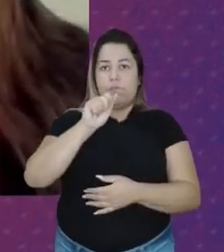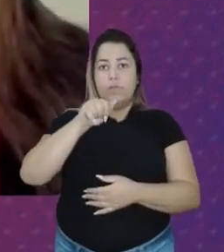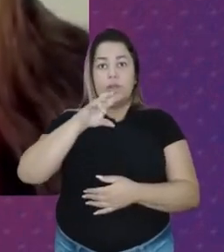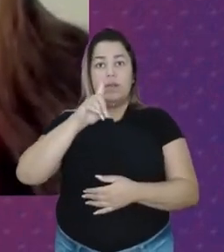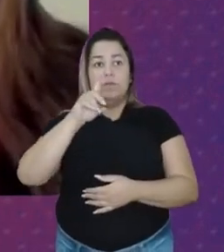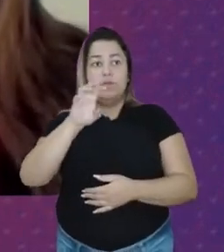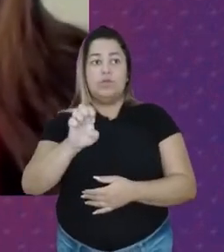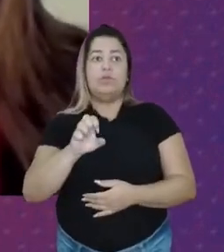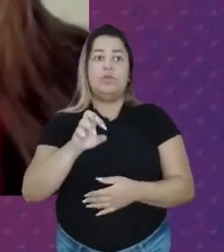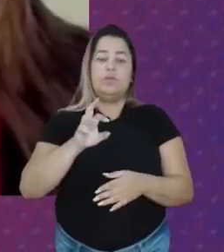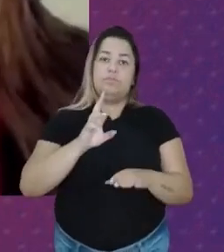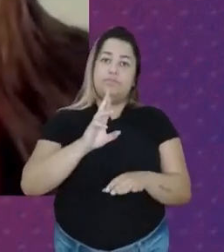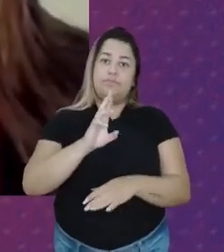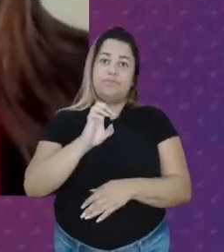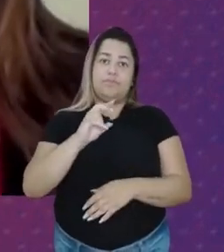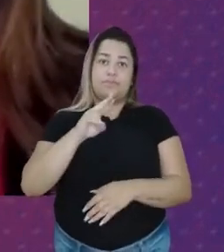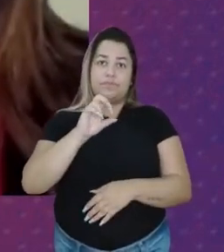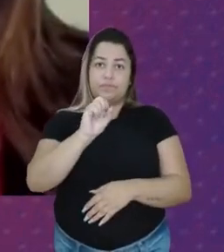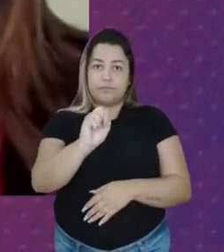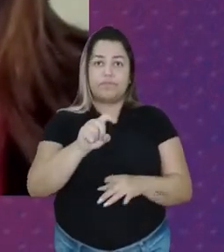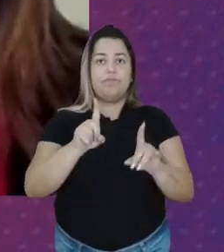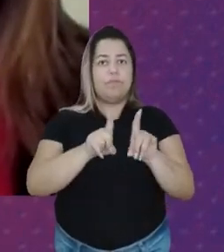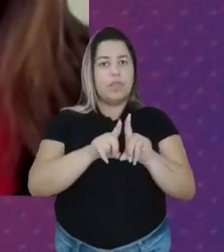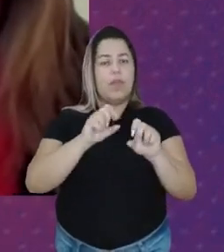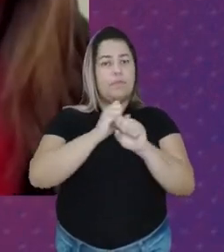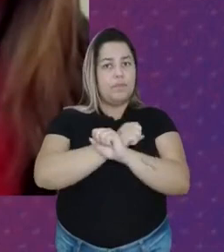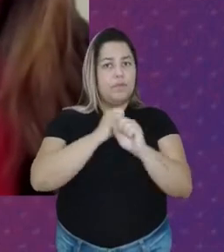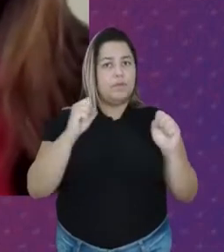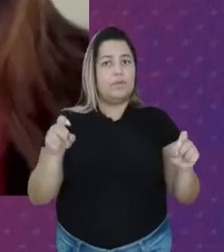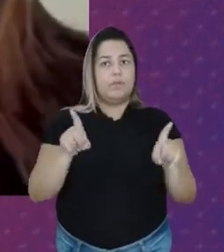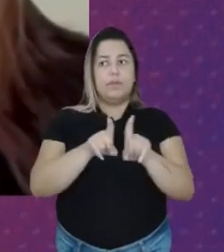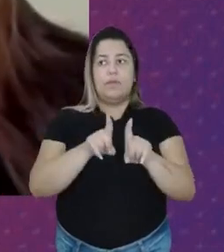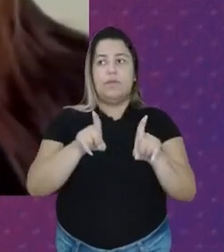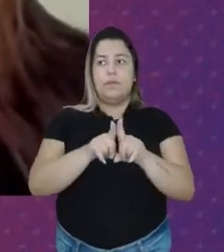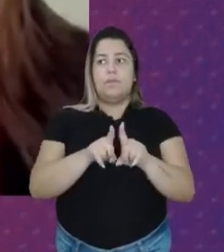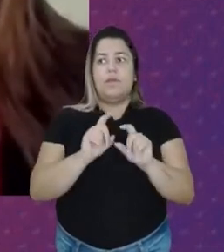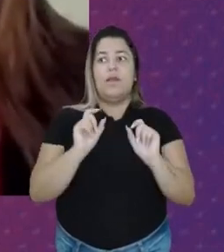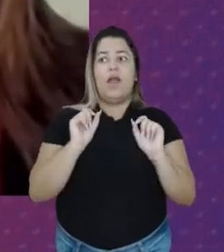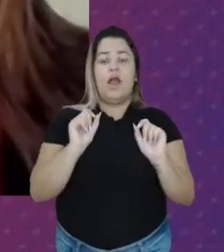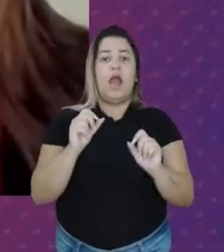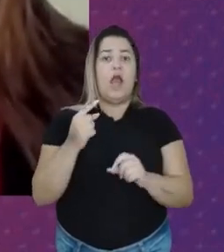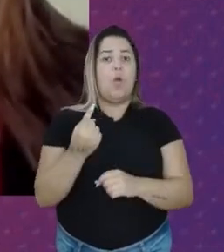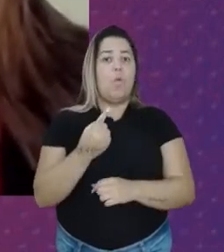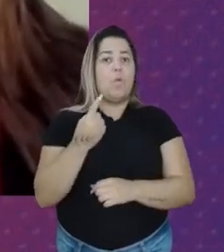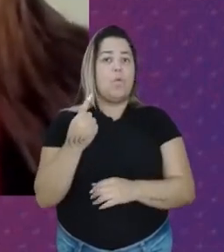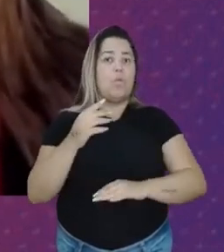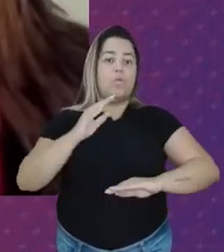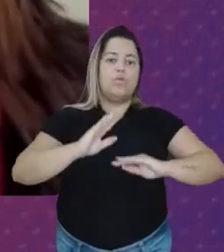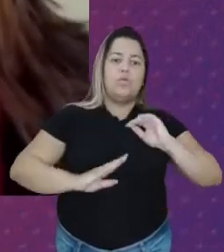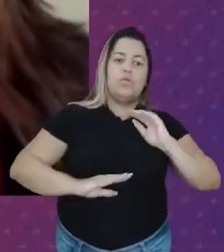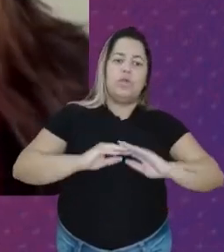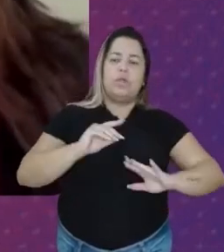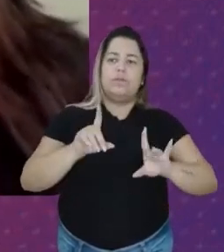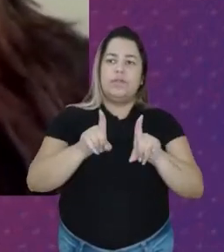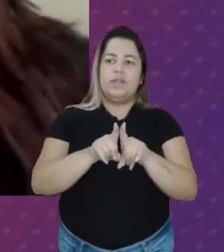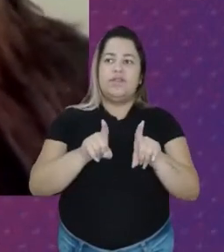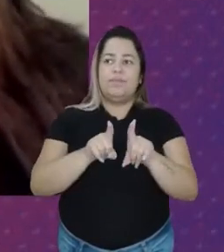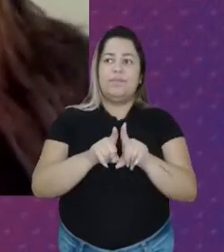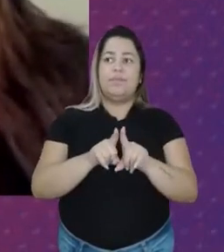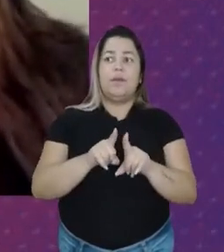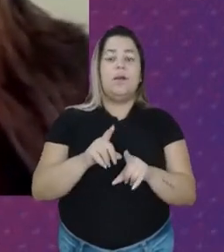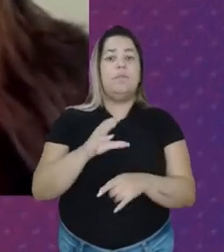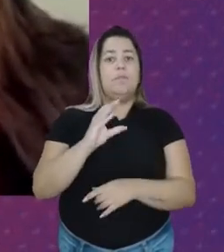de recursos para a campanha, que é possível já desde a pré-campanha também. Então, a única forma de arrecadação prévia de recursos para a